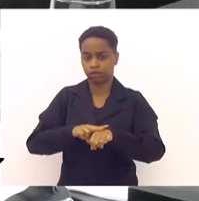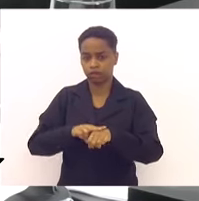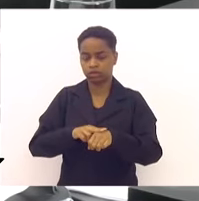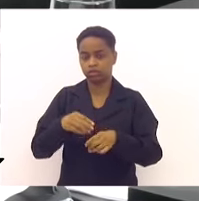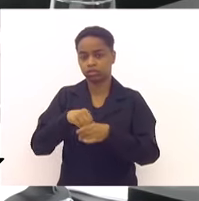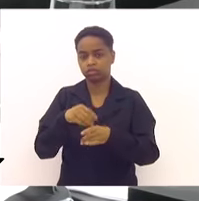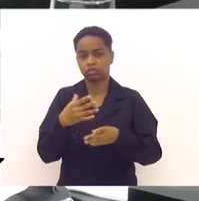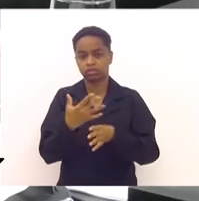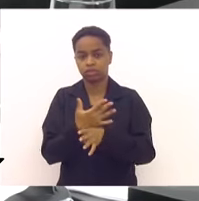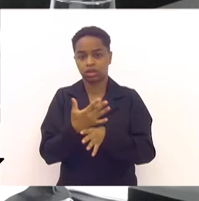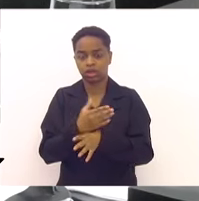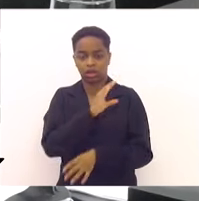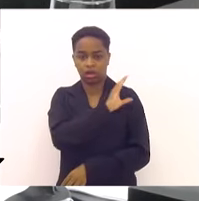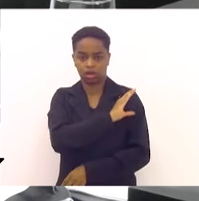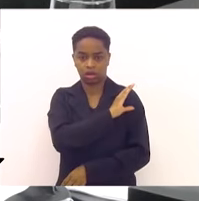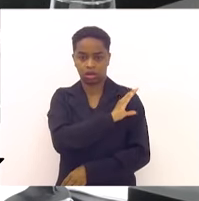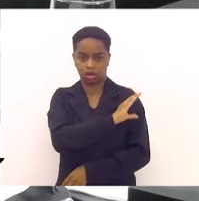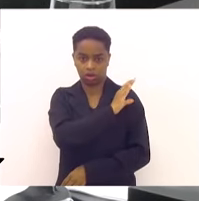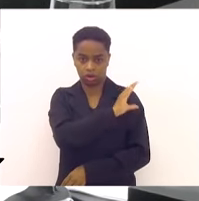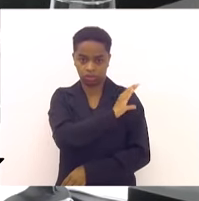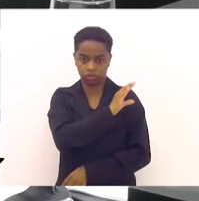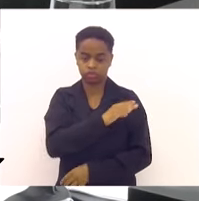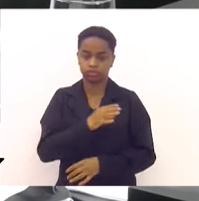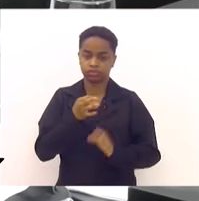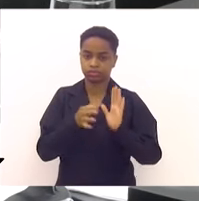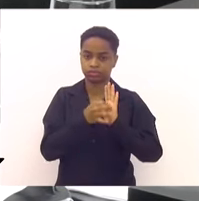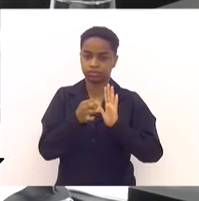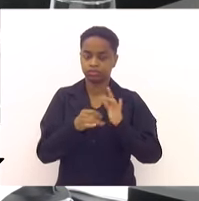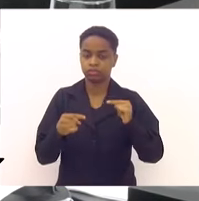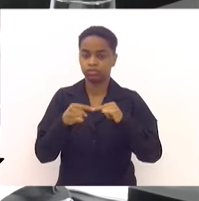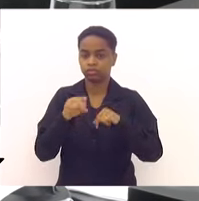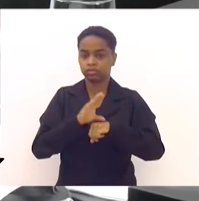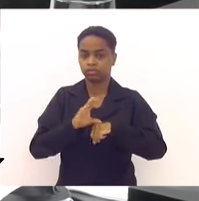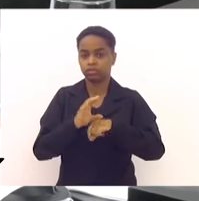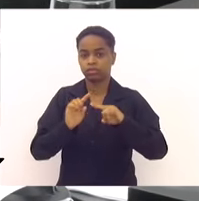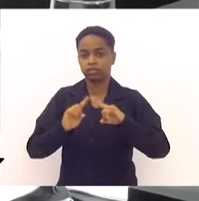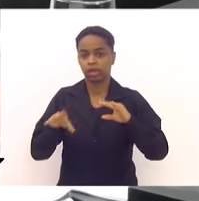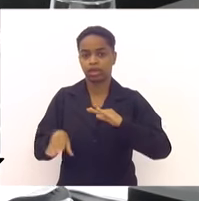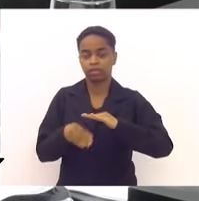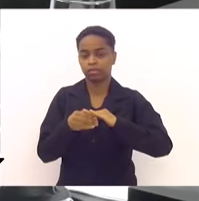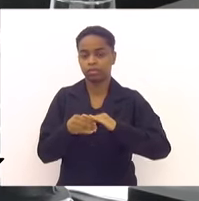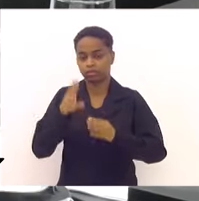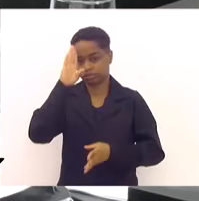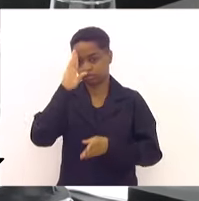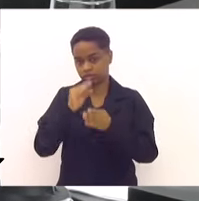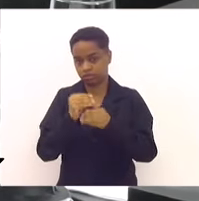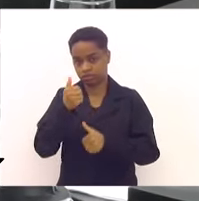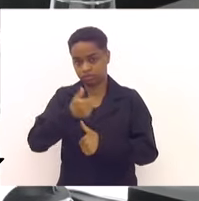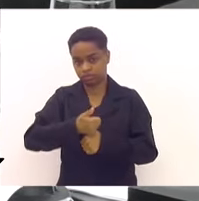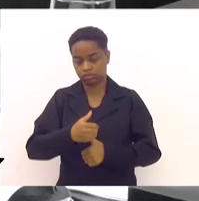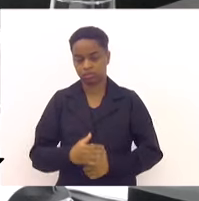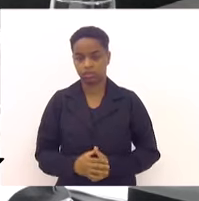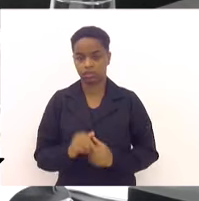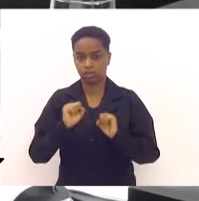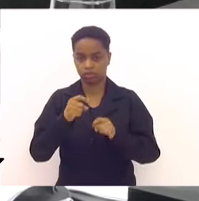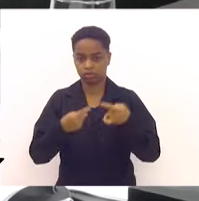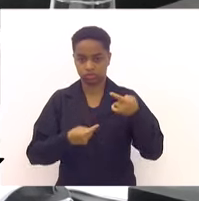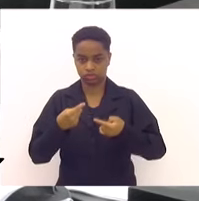de Campos dos Goitacazes. Parecer é pela constitucionalidade com emendas, concluindo por substitutivo. Em